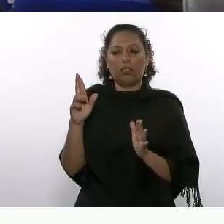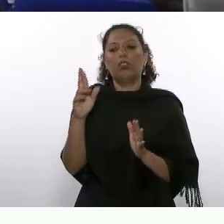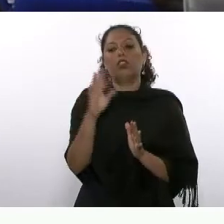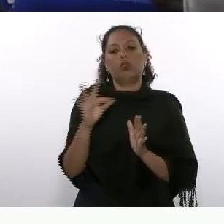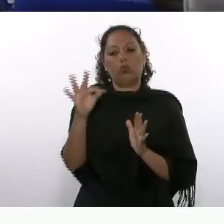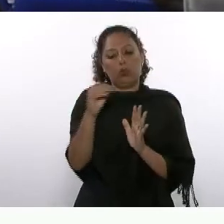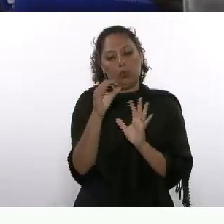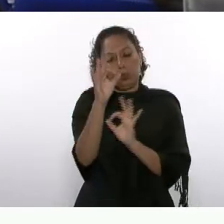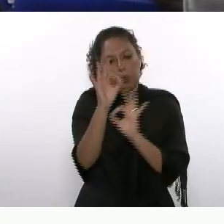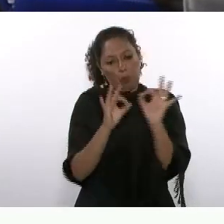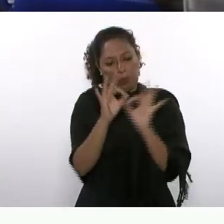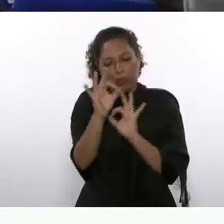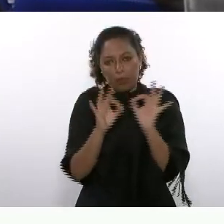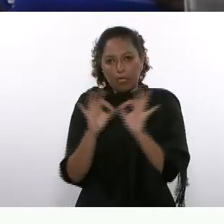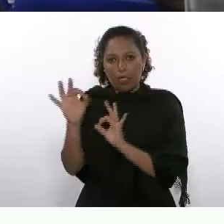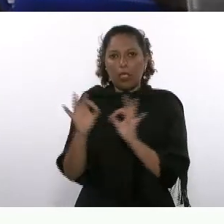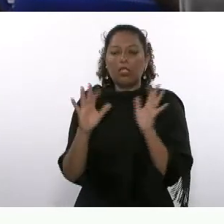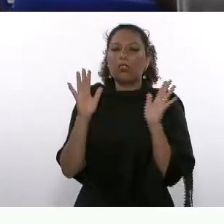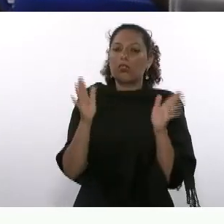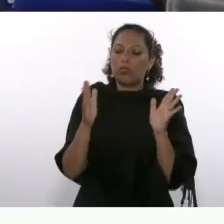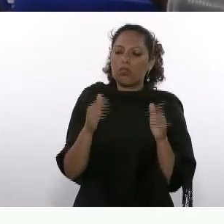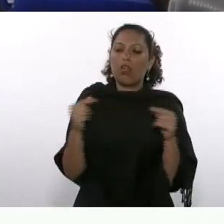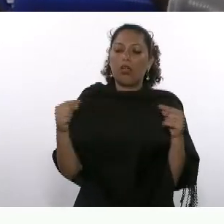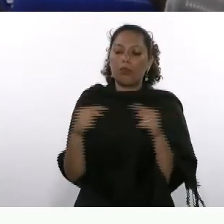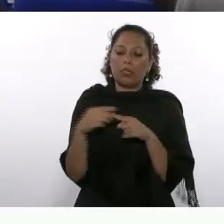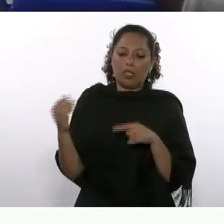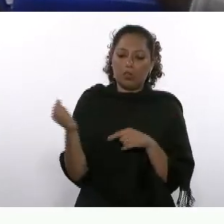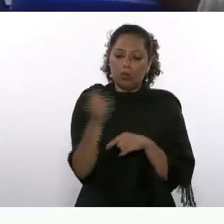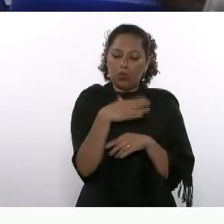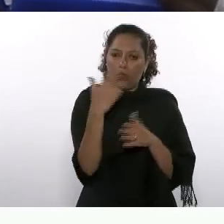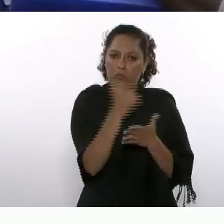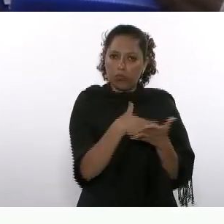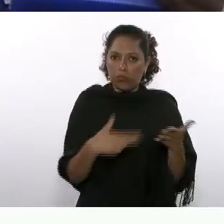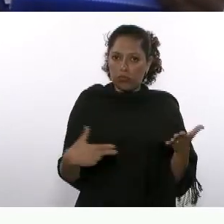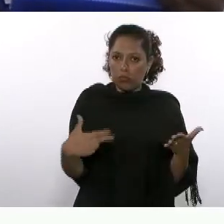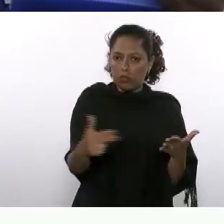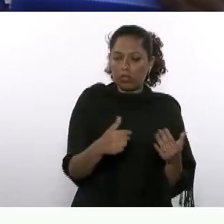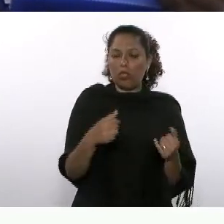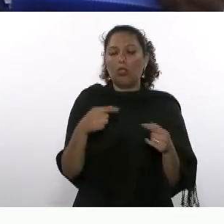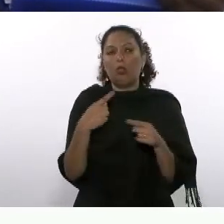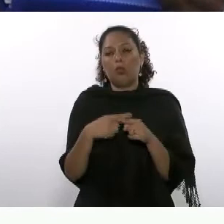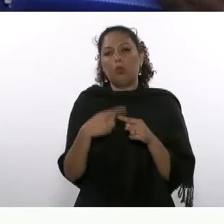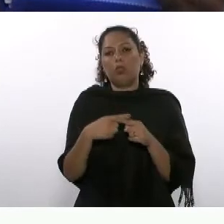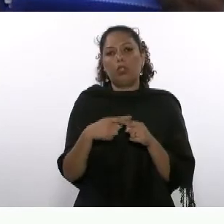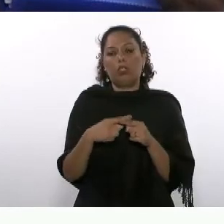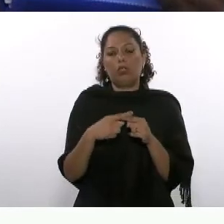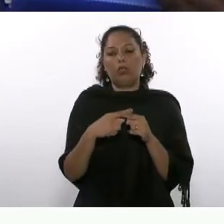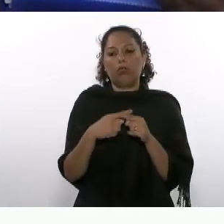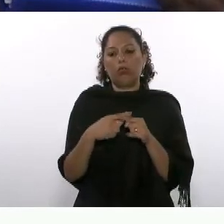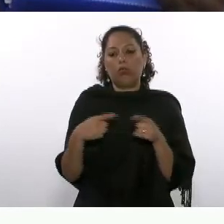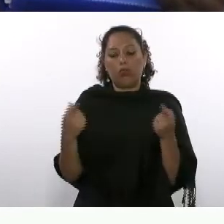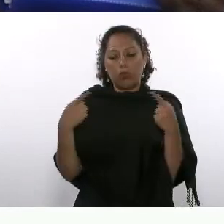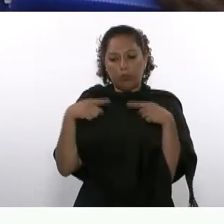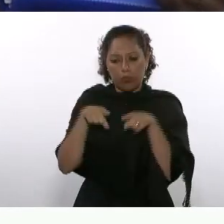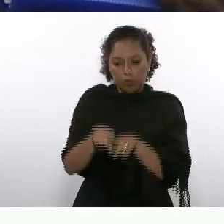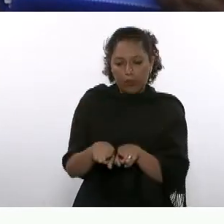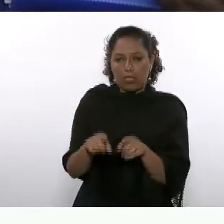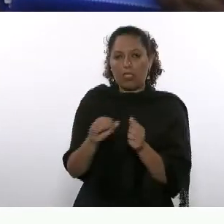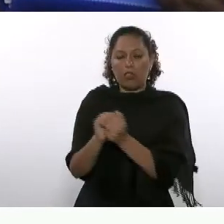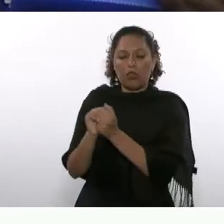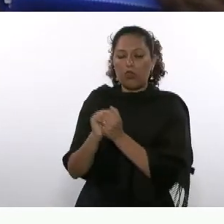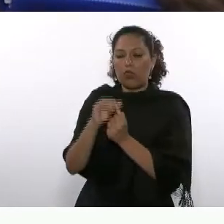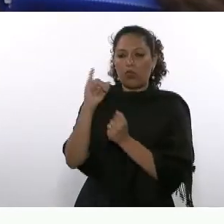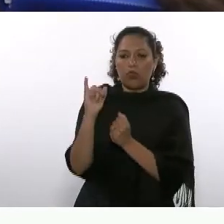TR feito dentro dos novos padrões, para que a gente, dentro de um processo de parceria com o IFAM, a